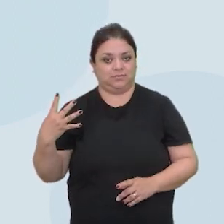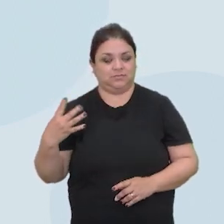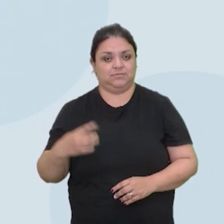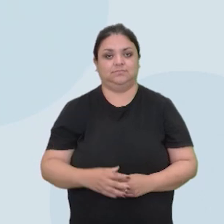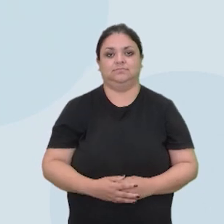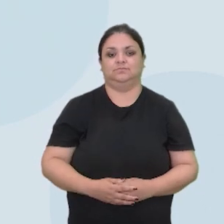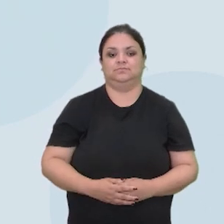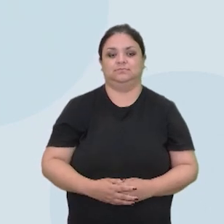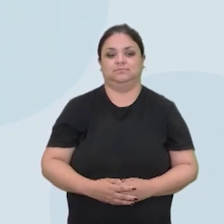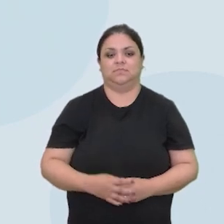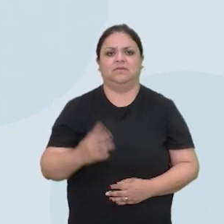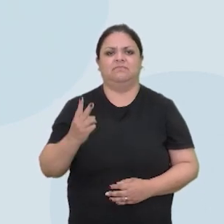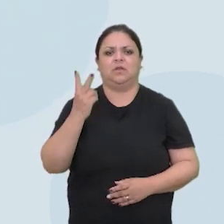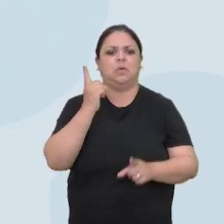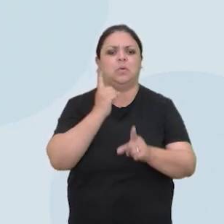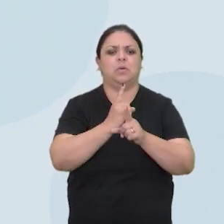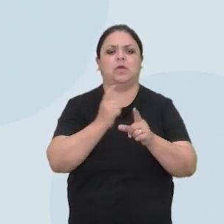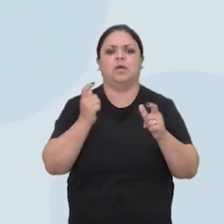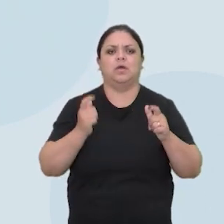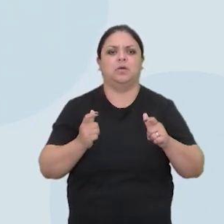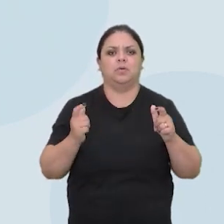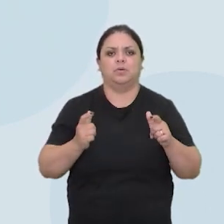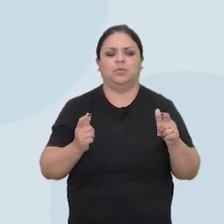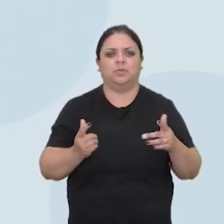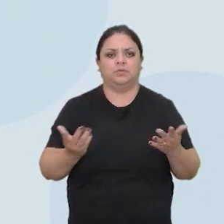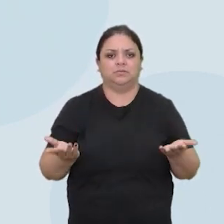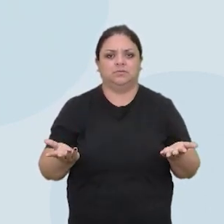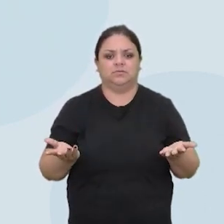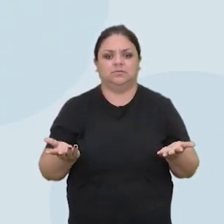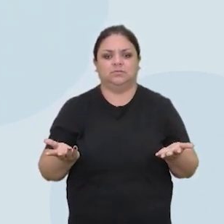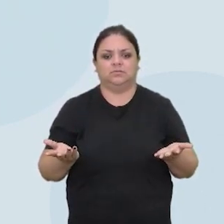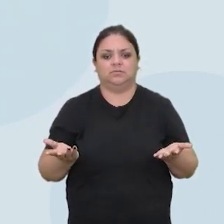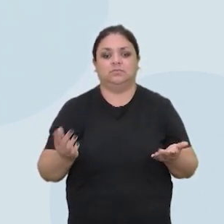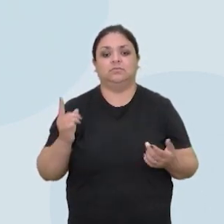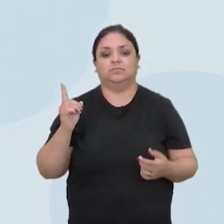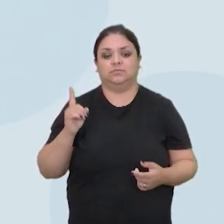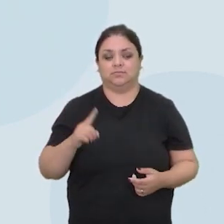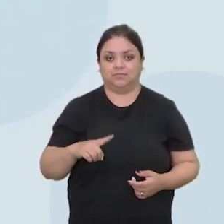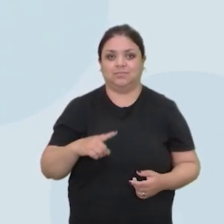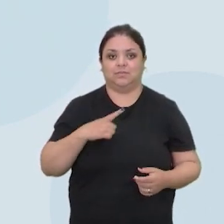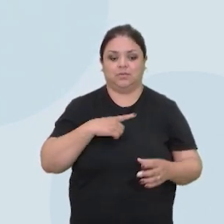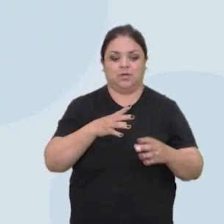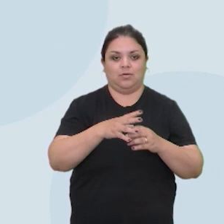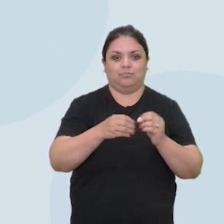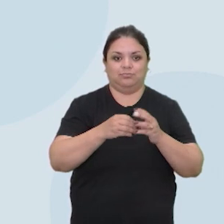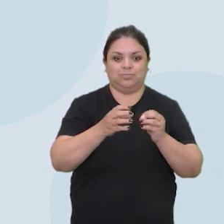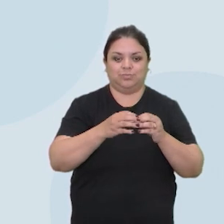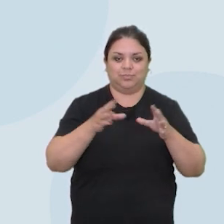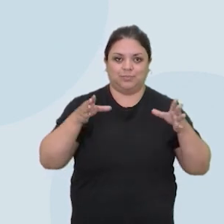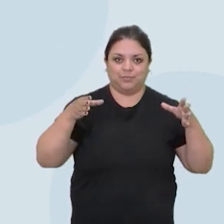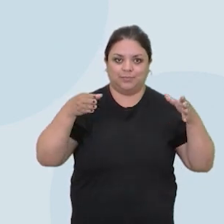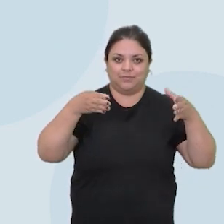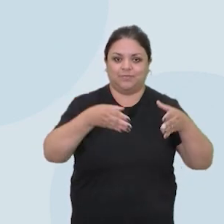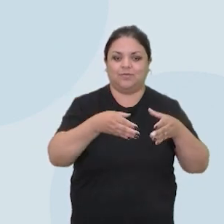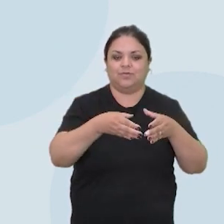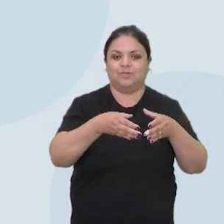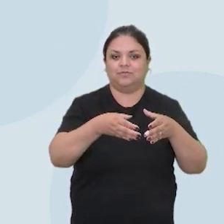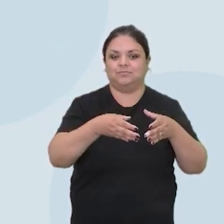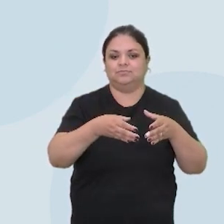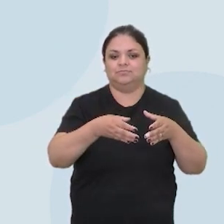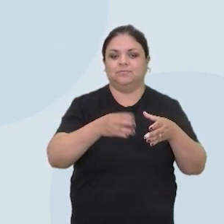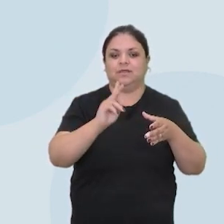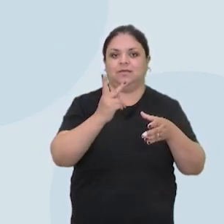onde vem esse valor, Sumaia? Esse valor vem justamente das concentrações iguais de H+